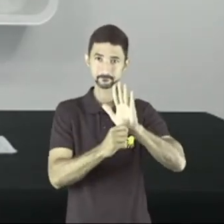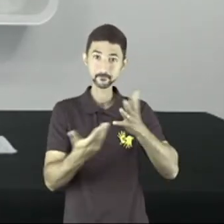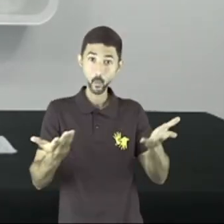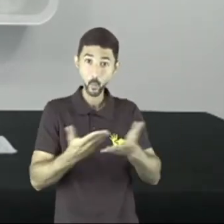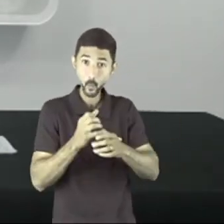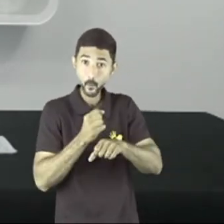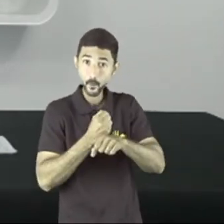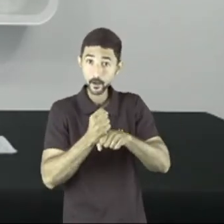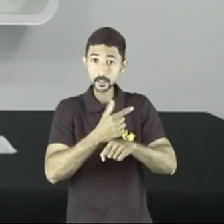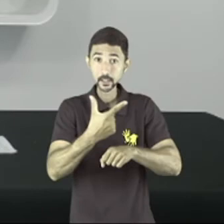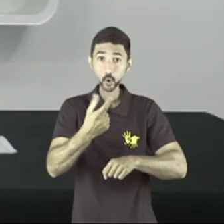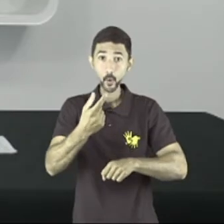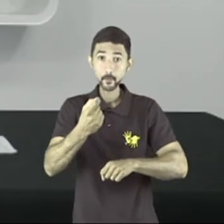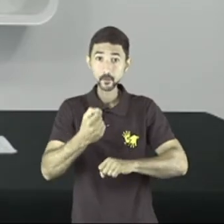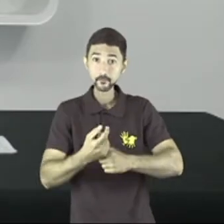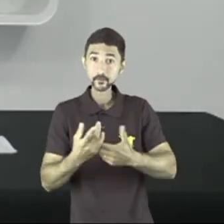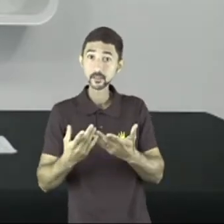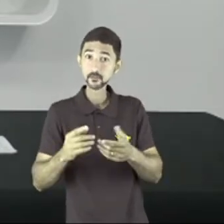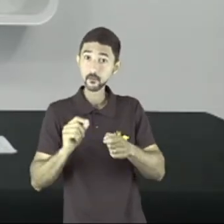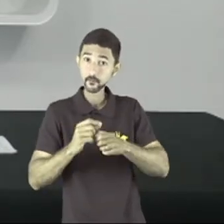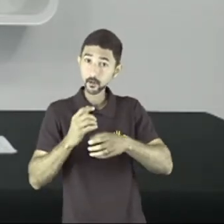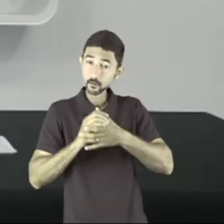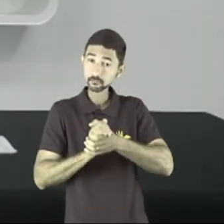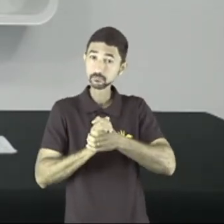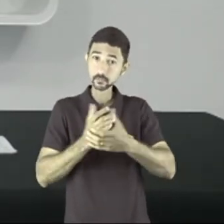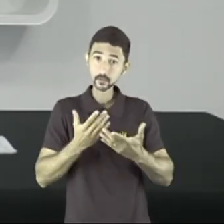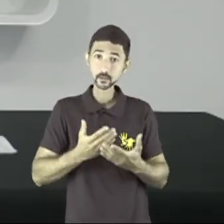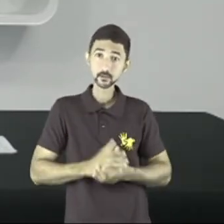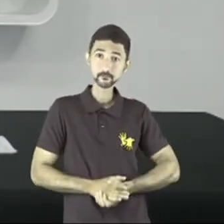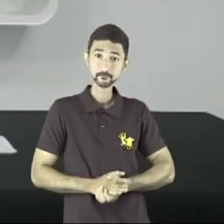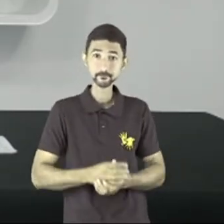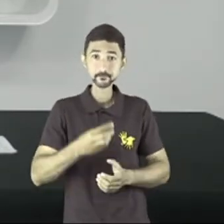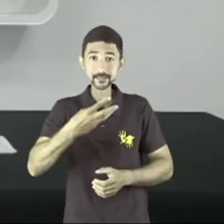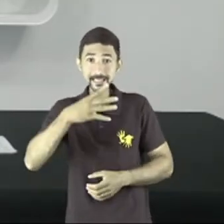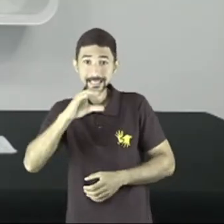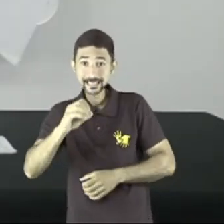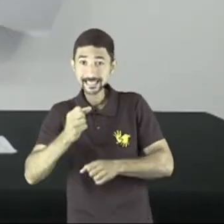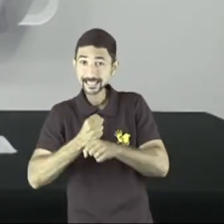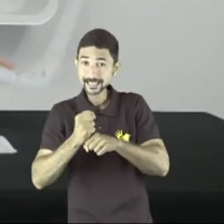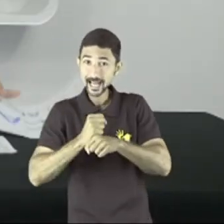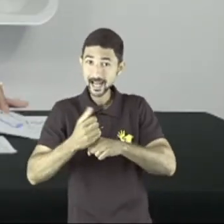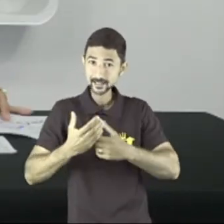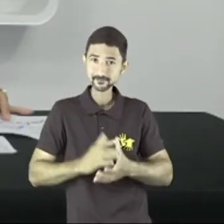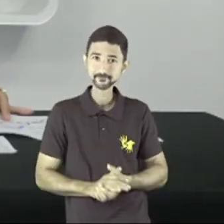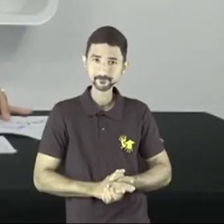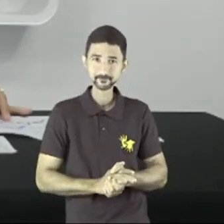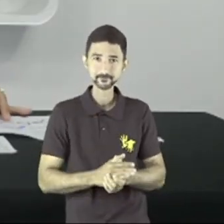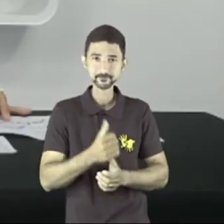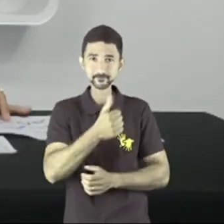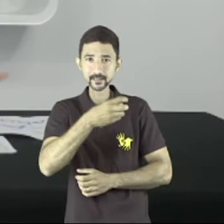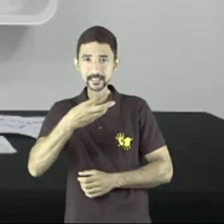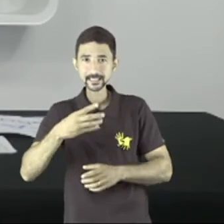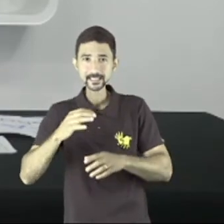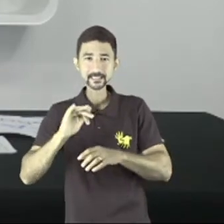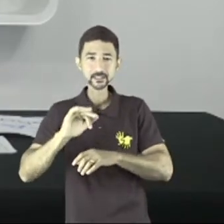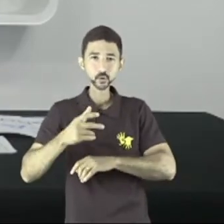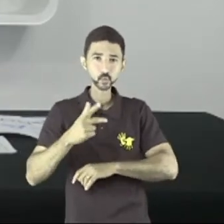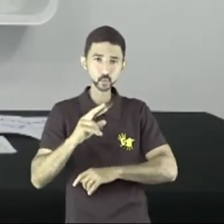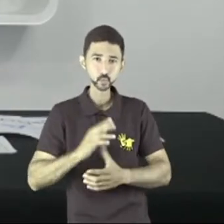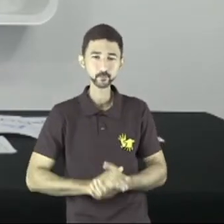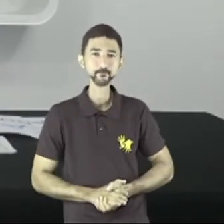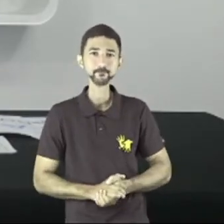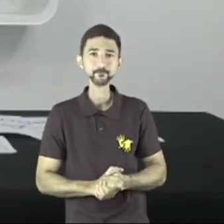ano de 2020 completou 30 anos. Inclusive foi lá no mês de julho, dia 13 de julho. E aí, crianças,